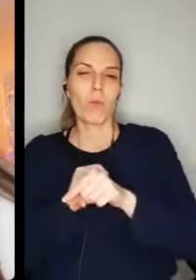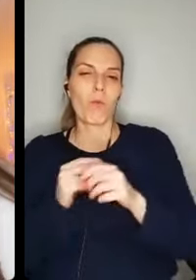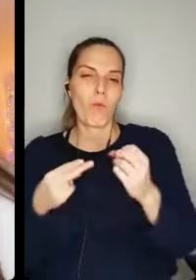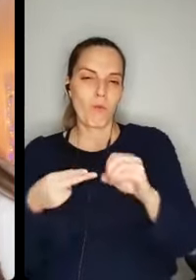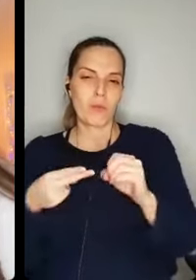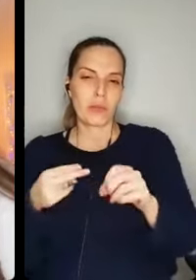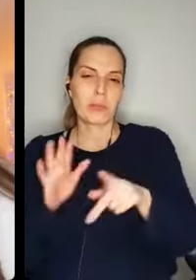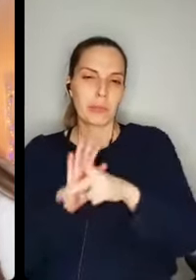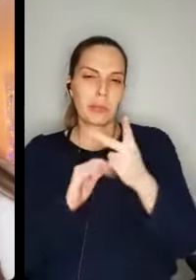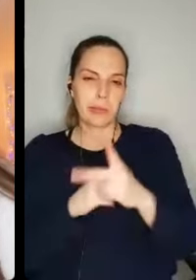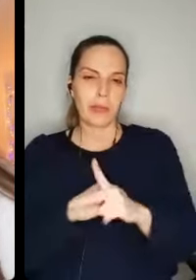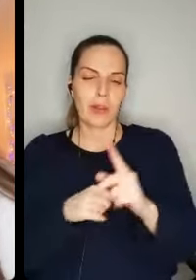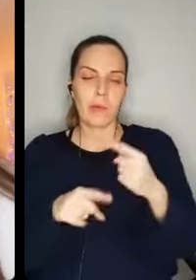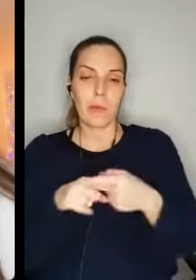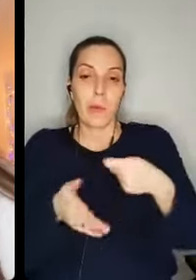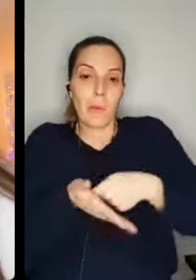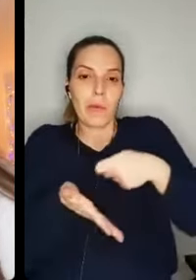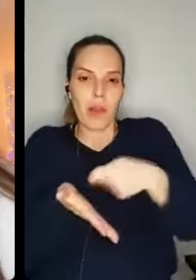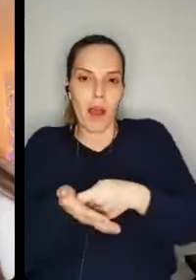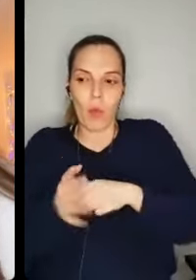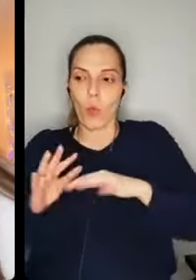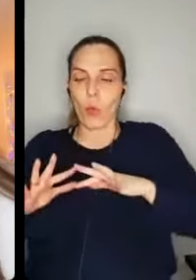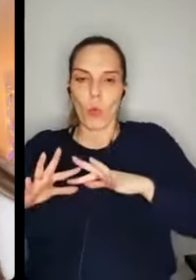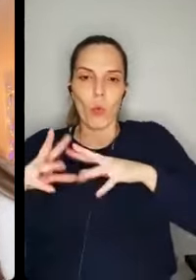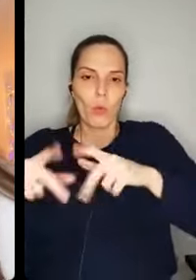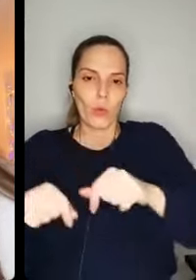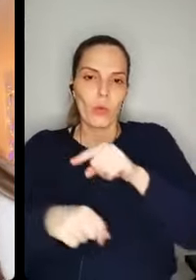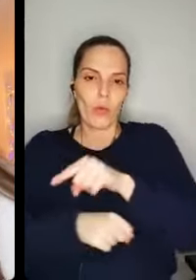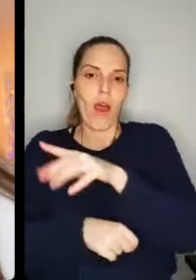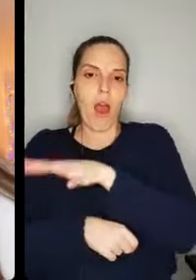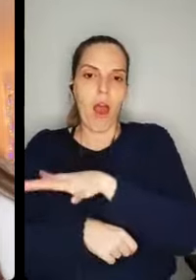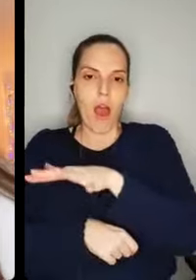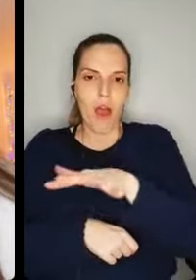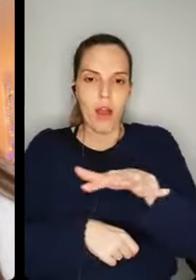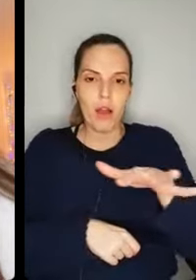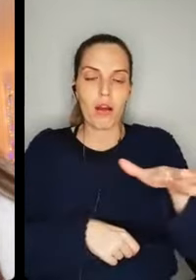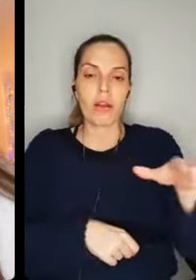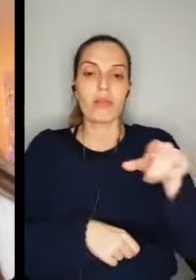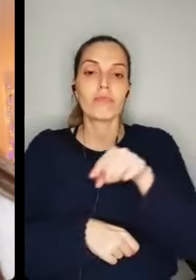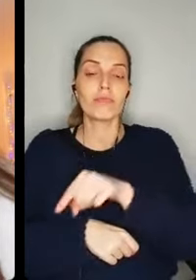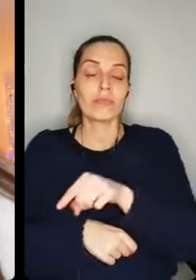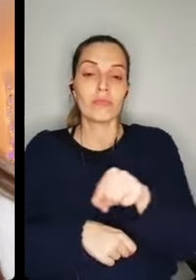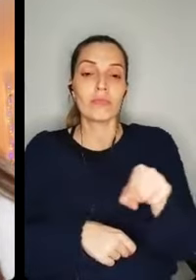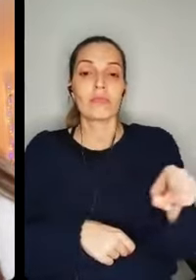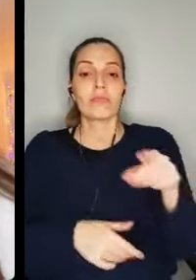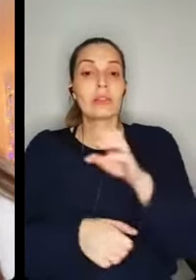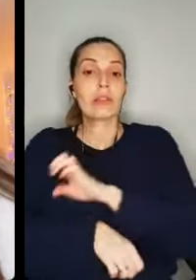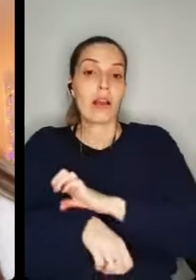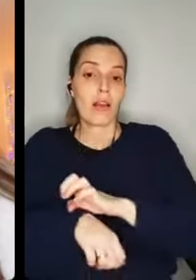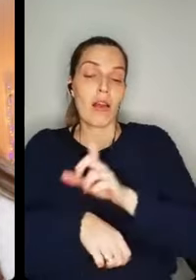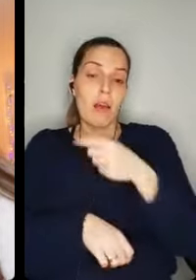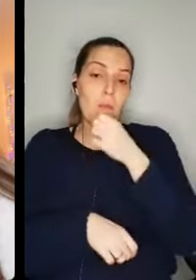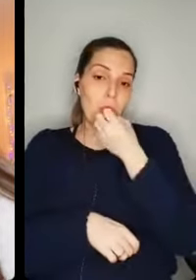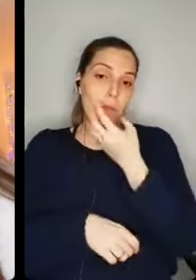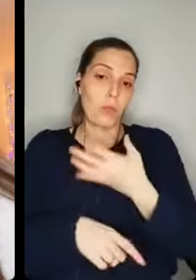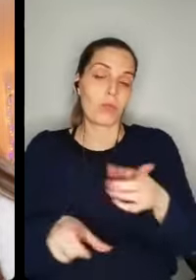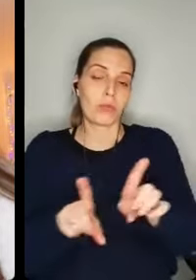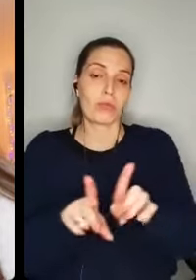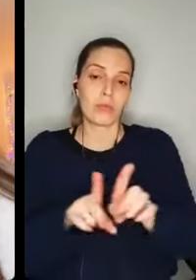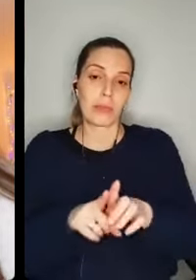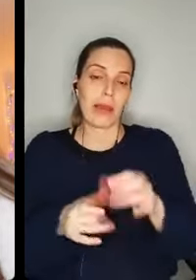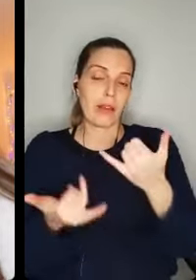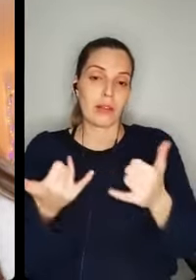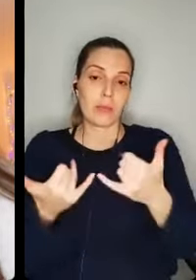passar por todas as áreas. Isso, de certa forma, é bom também. Porque eu, por exemplo, antes de começar a fazer o estágio em clínica, eu não